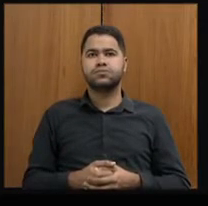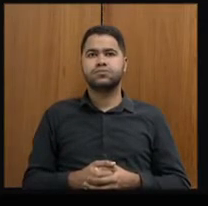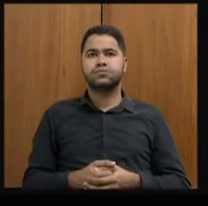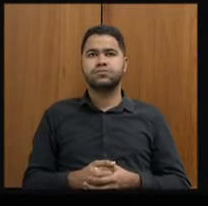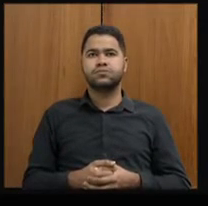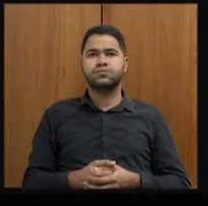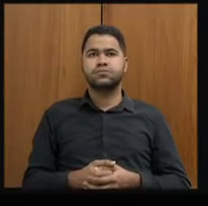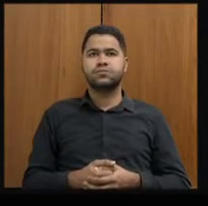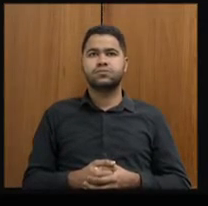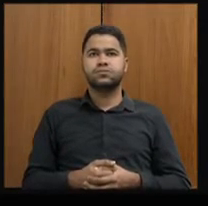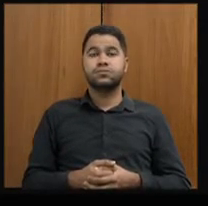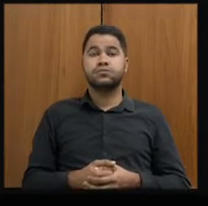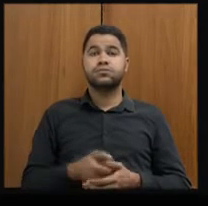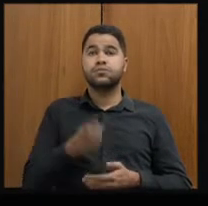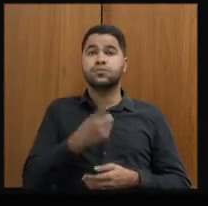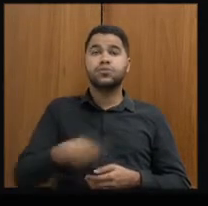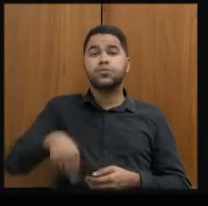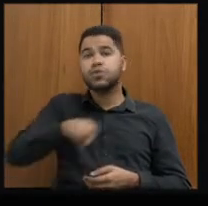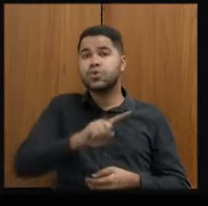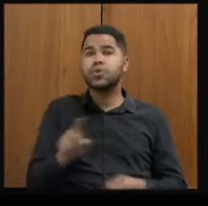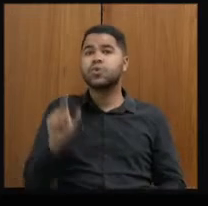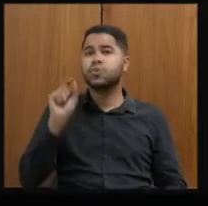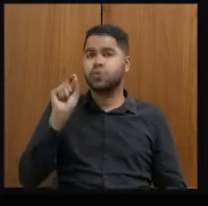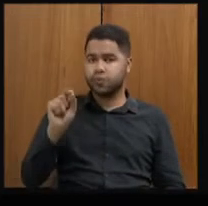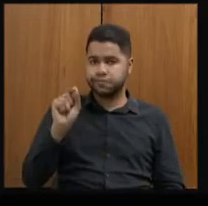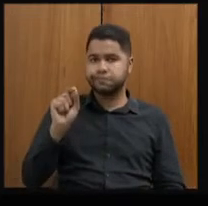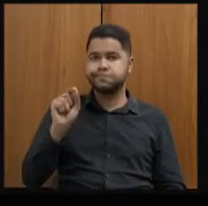e nós tivemos